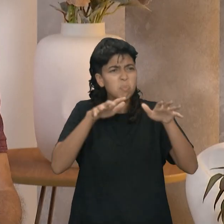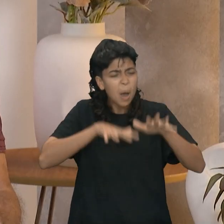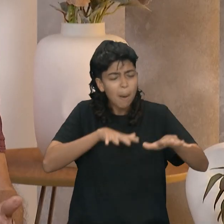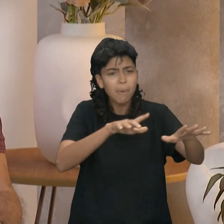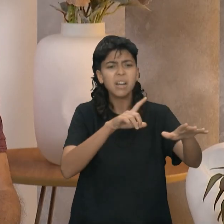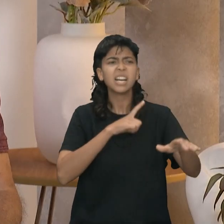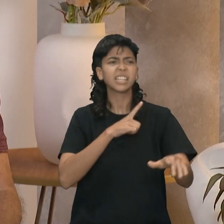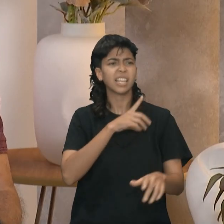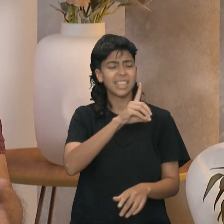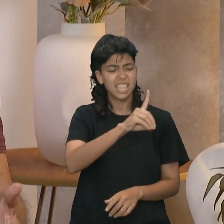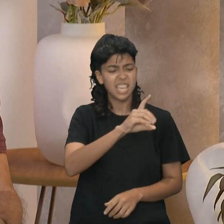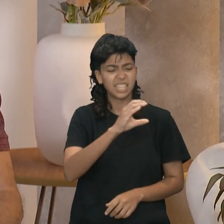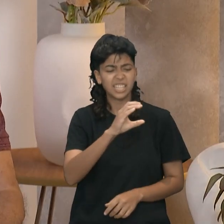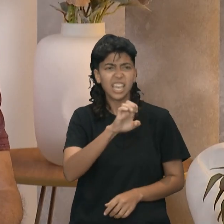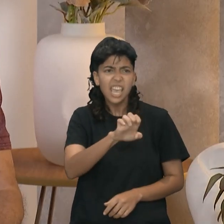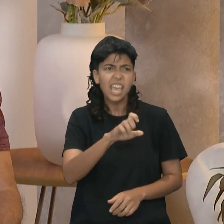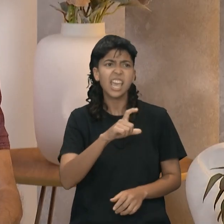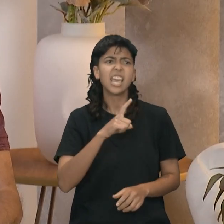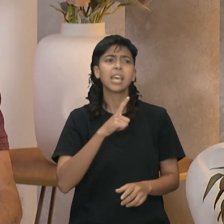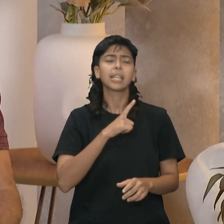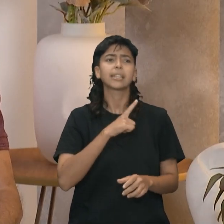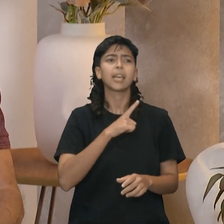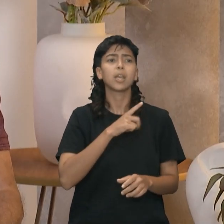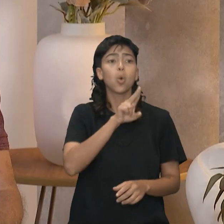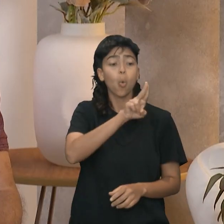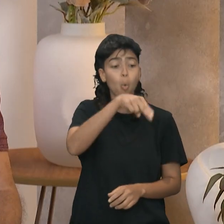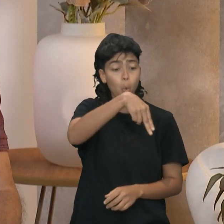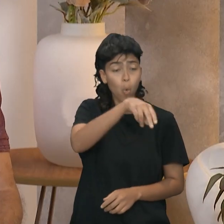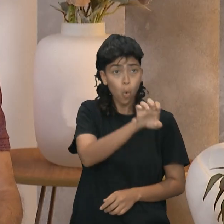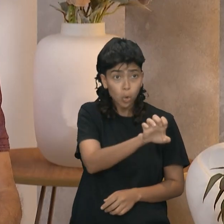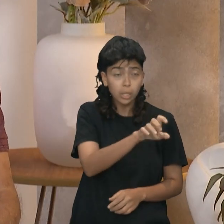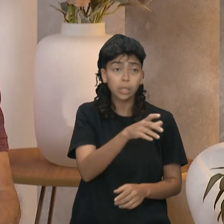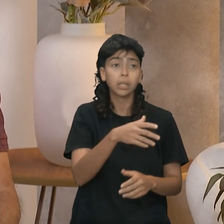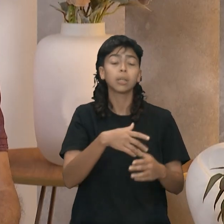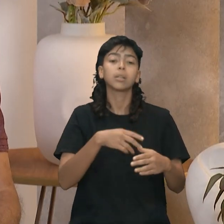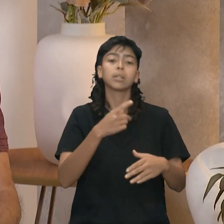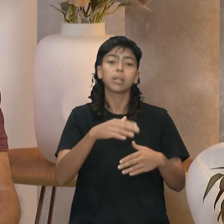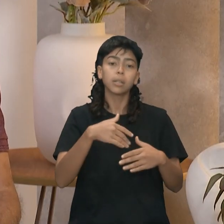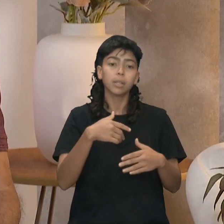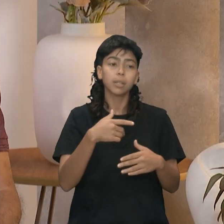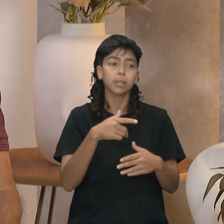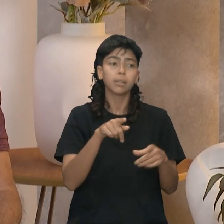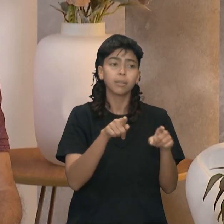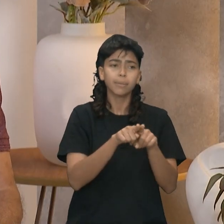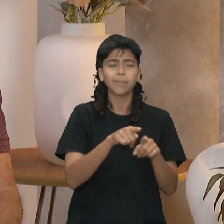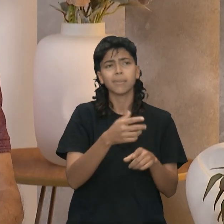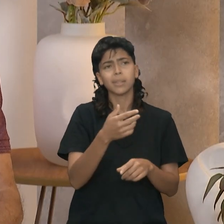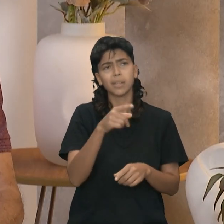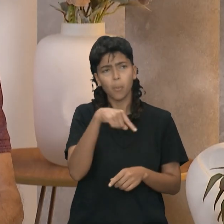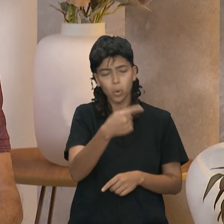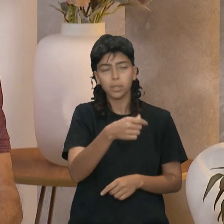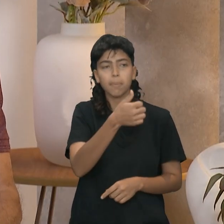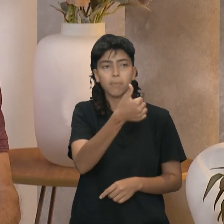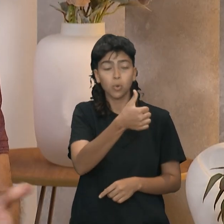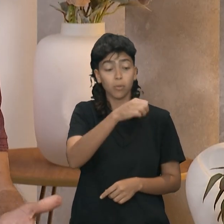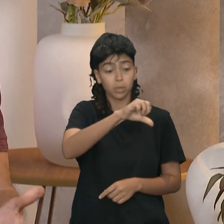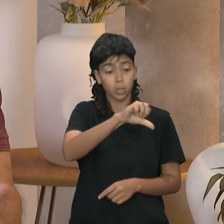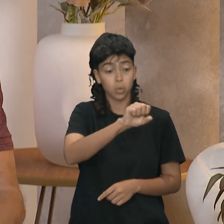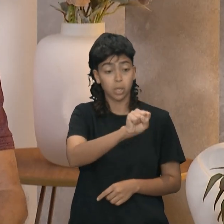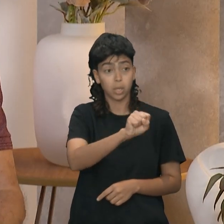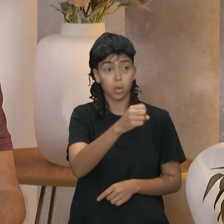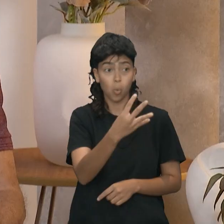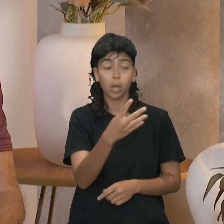DCE, União Estadual dos Estudantes, até chegar em 1984 na União Nacional dos Estudantes como vice-presidente. Me